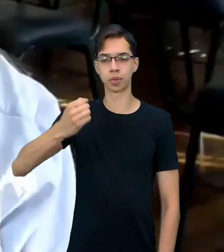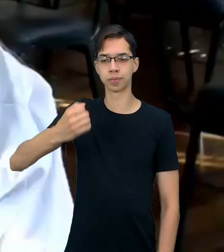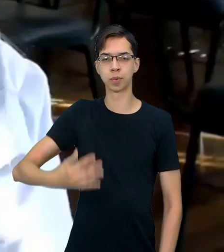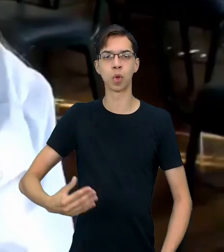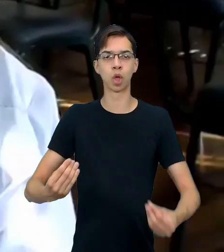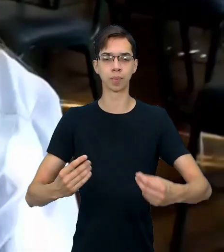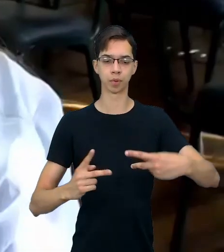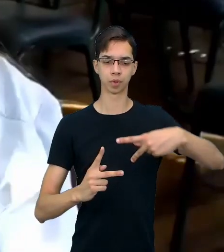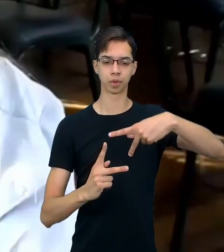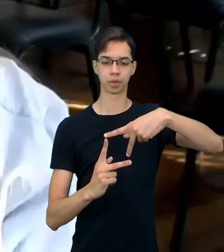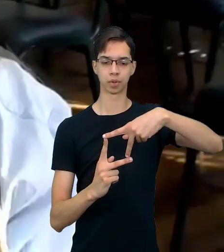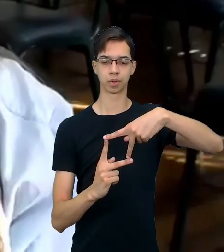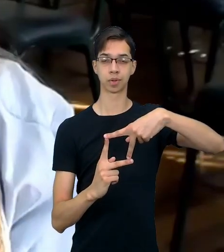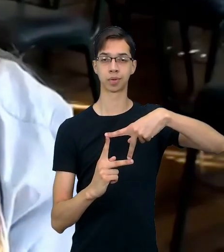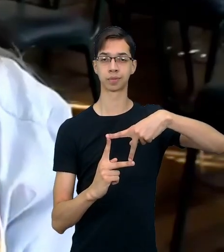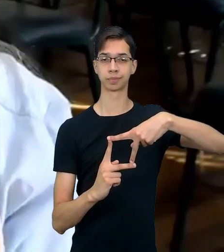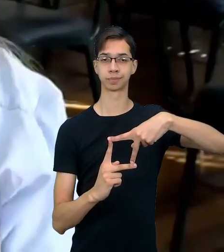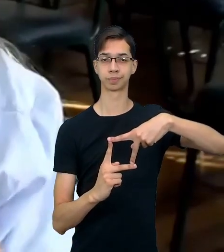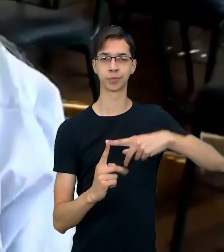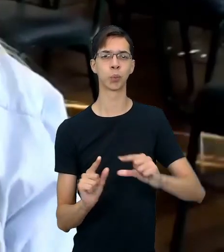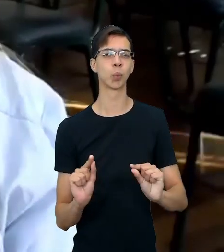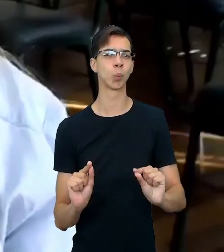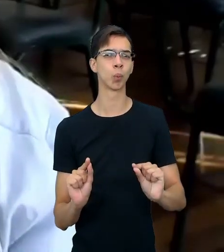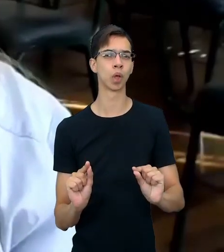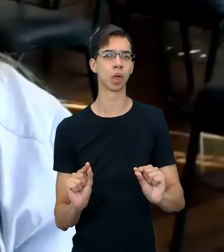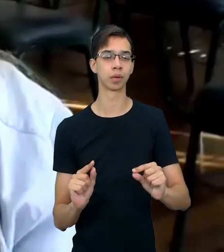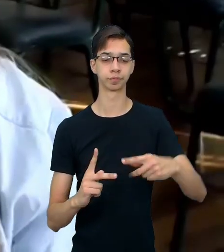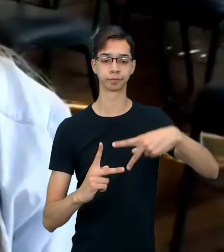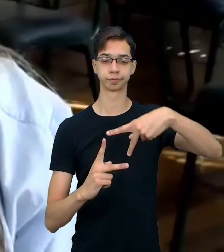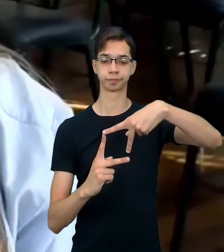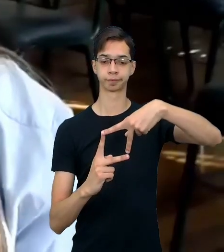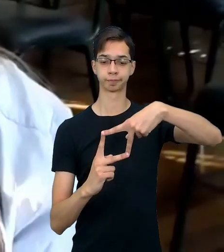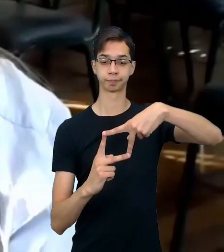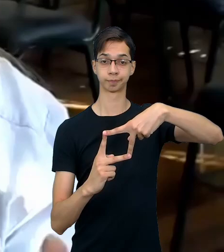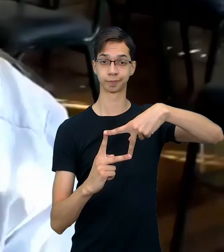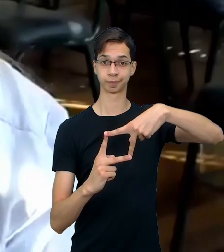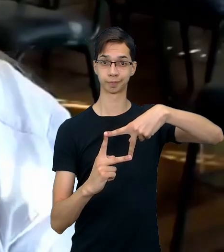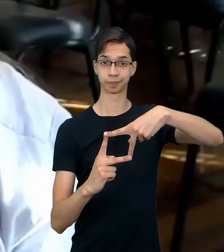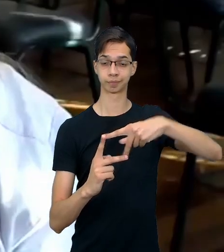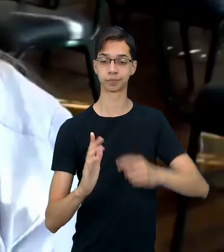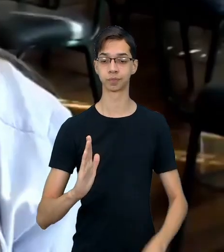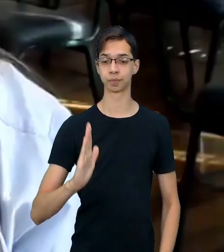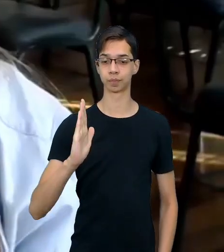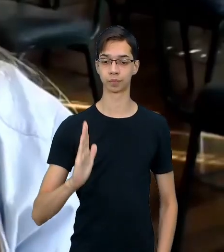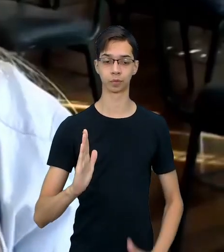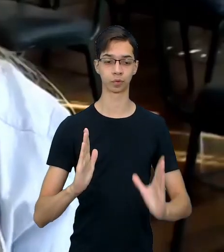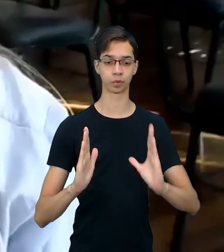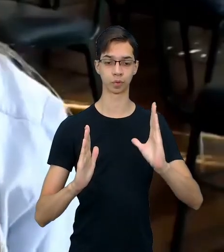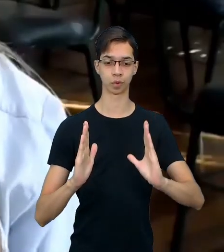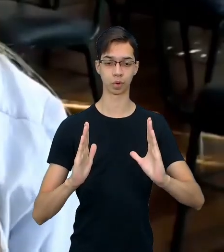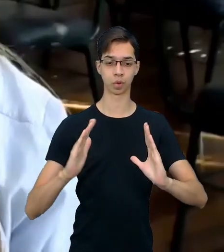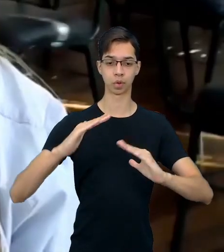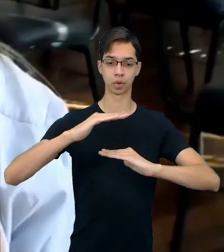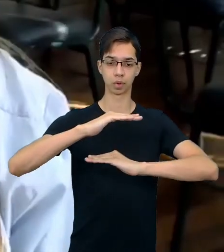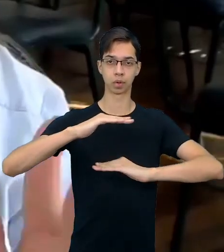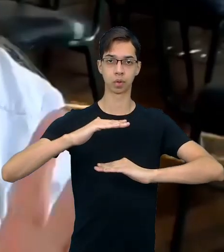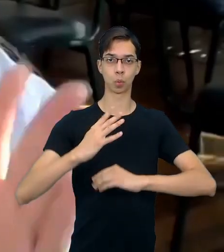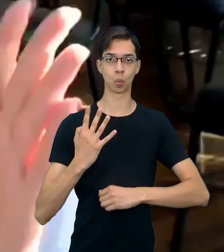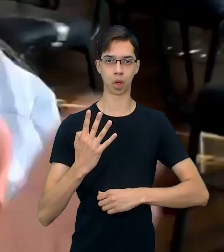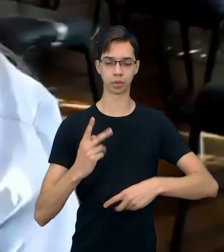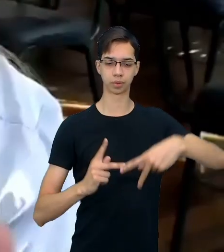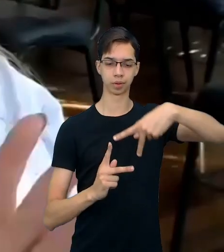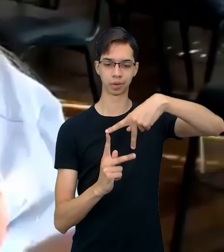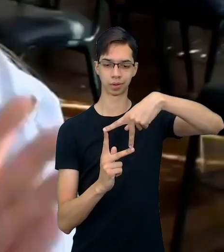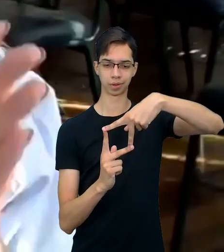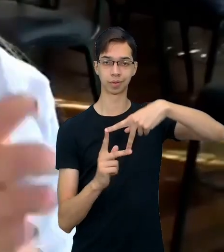propriedades. Quais são as propriedades do quadrado? Ele tem 4 lados, ele tem 4 ângulos retos, eles têm